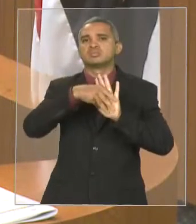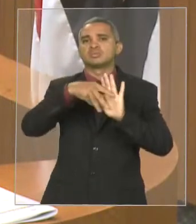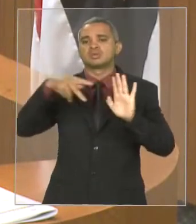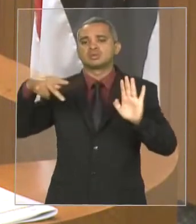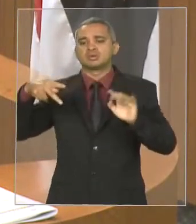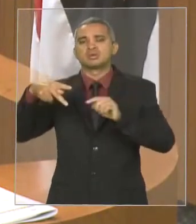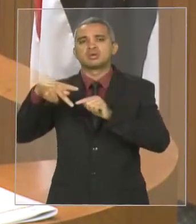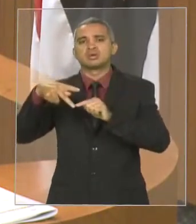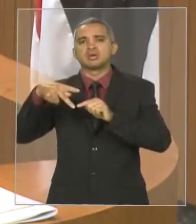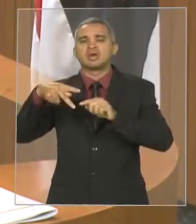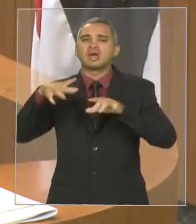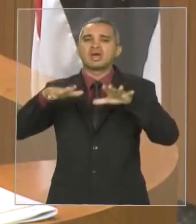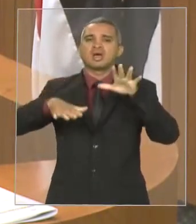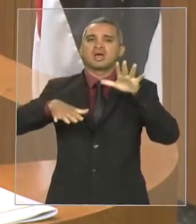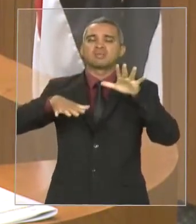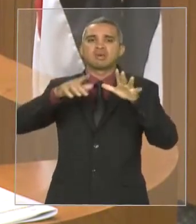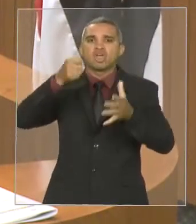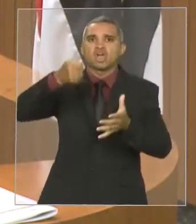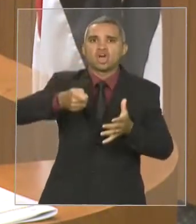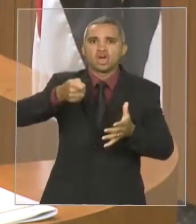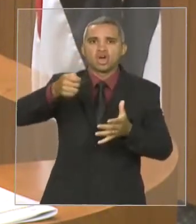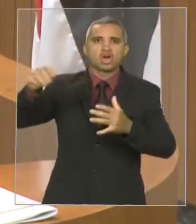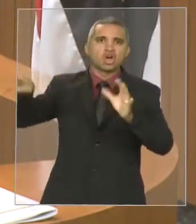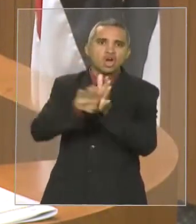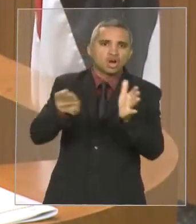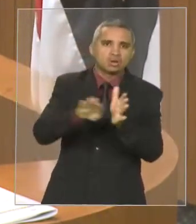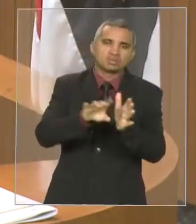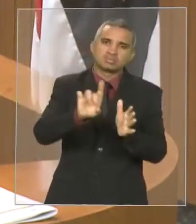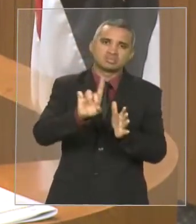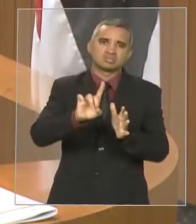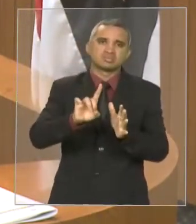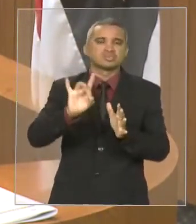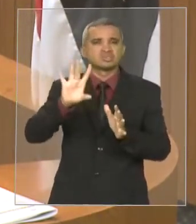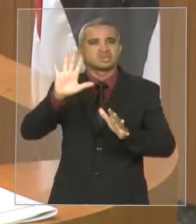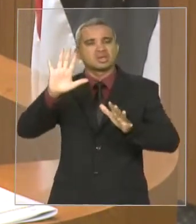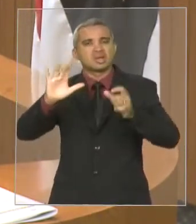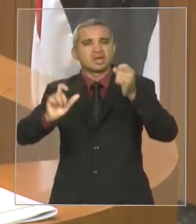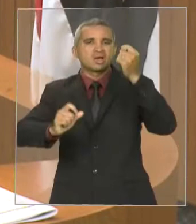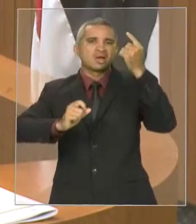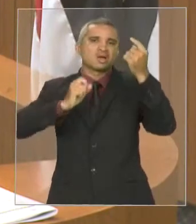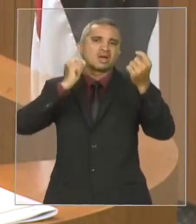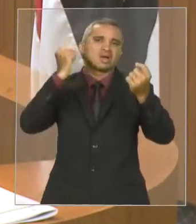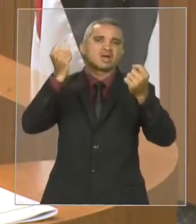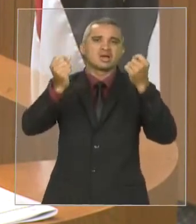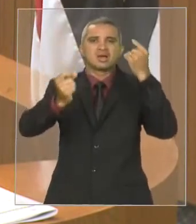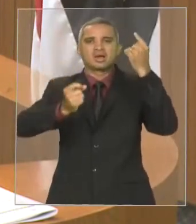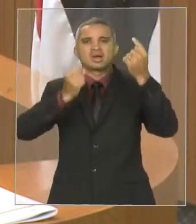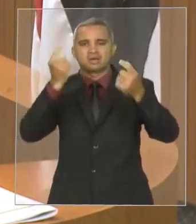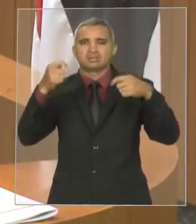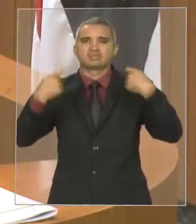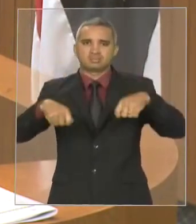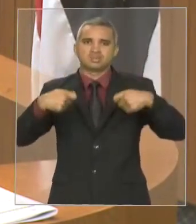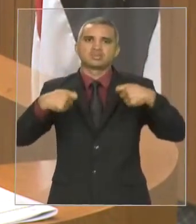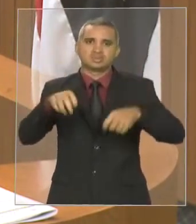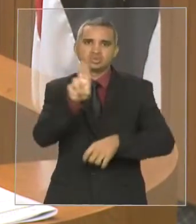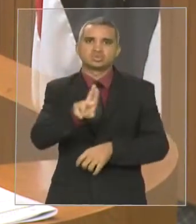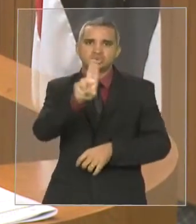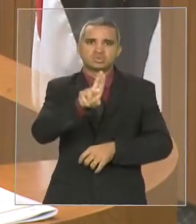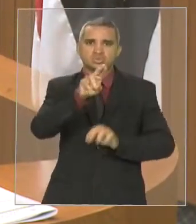ser excepcional, deve ser utilizada somente em casos específicos, onde esteja realmente, deputada Graça